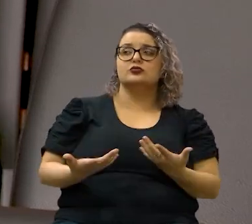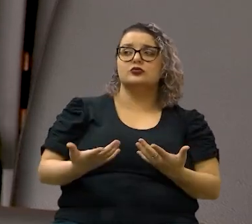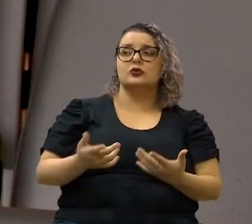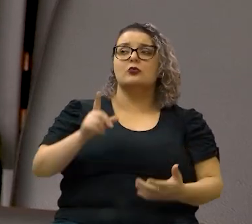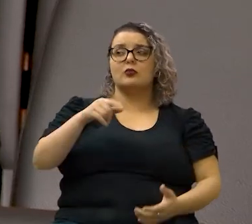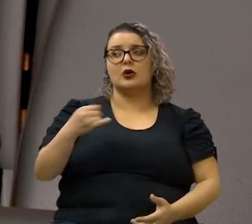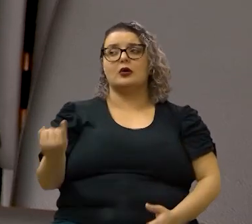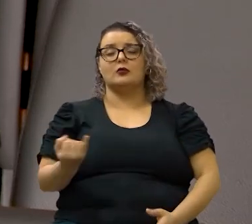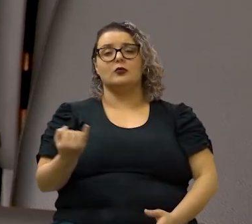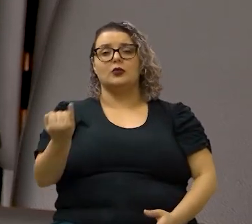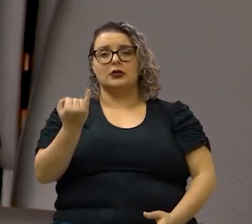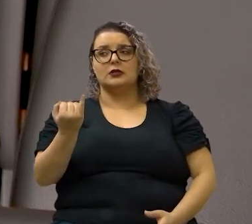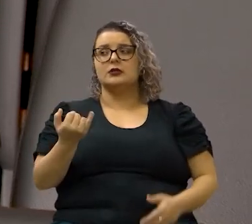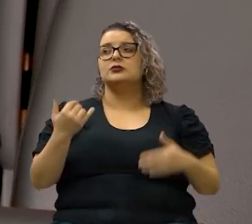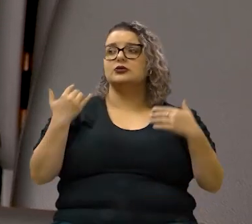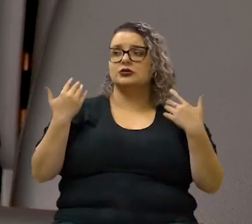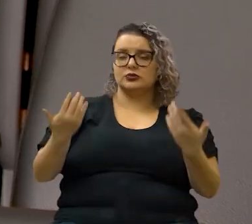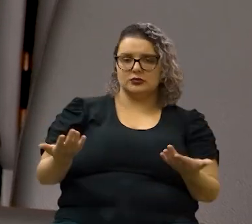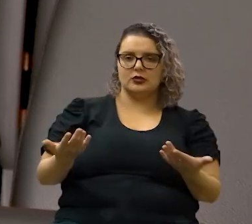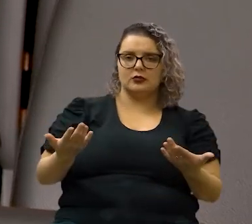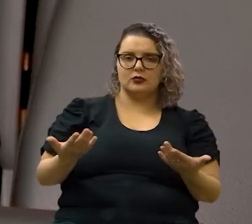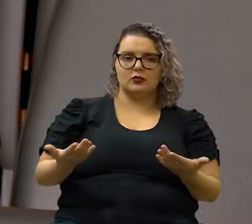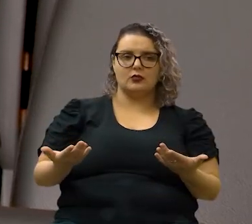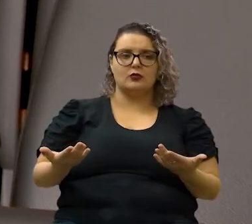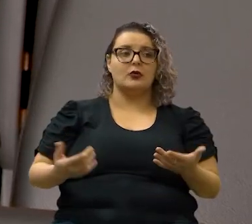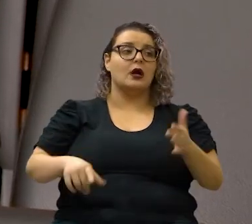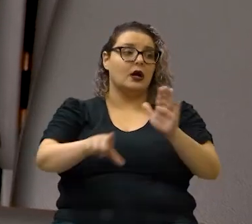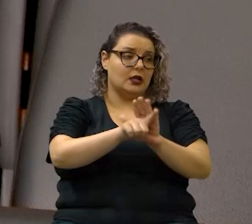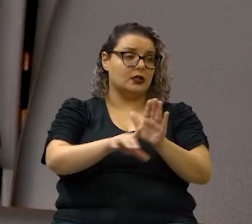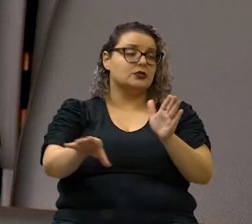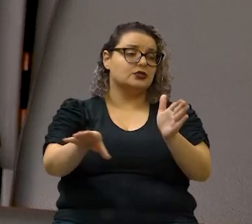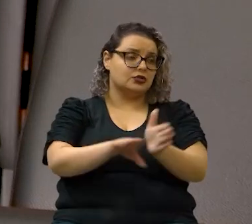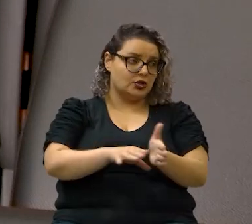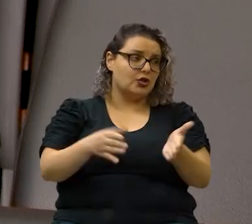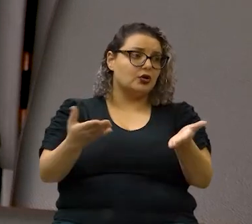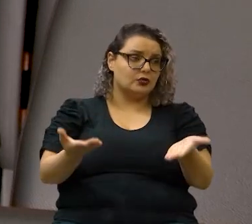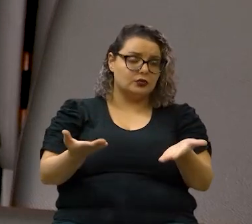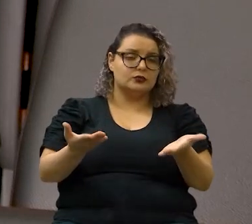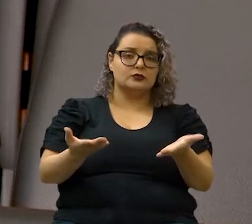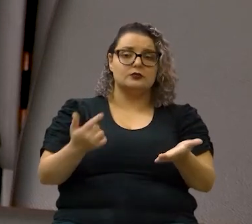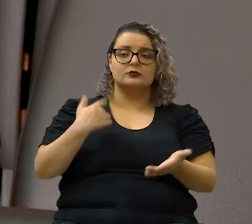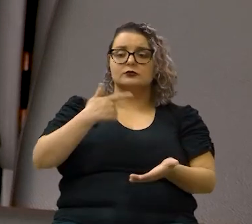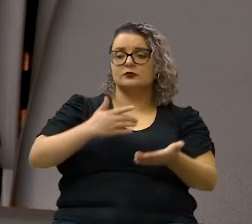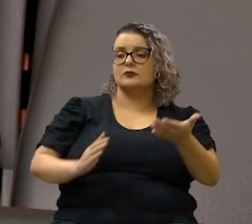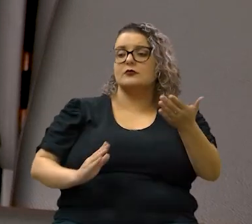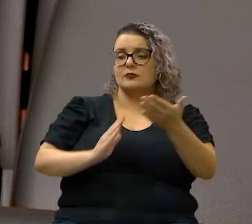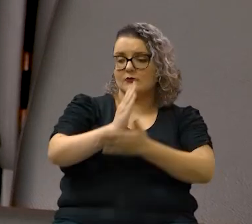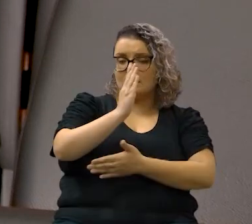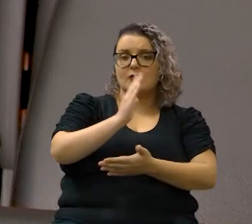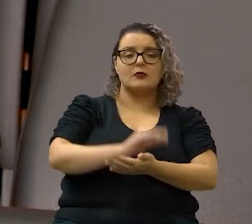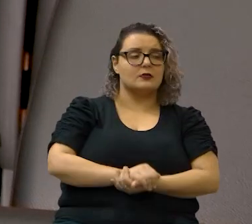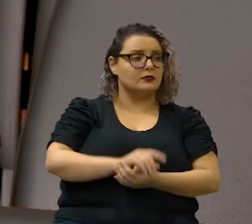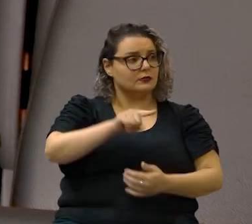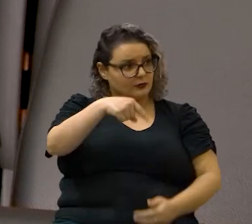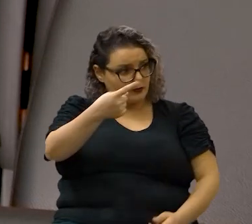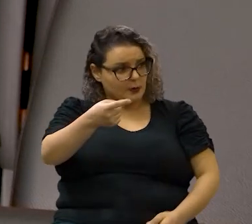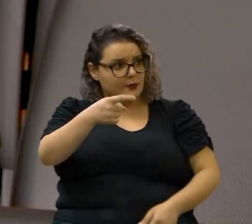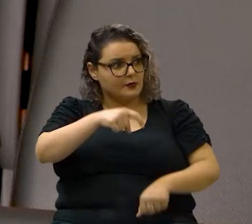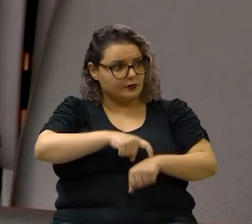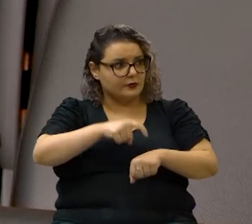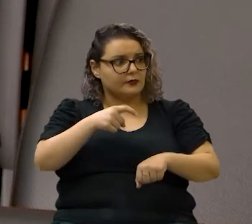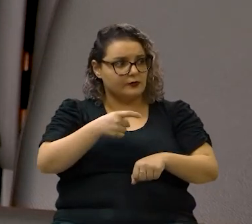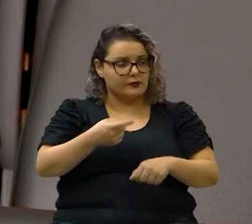situação, é muito importante. Então, agora a lei chegou, nós devemos aprovar no